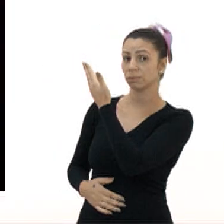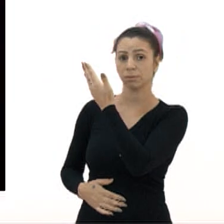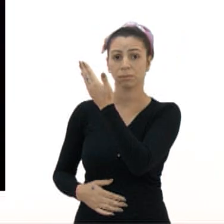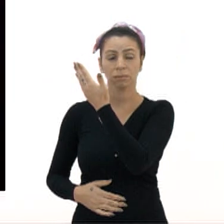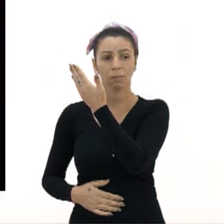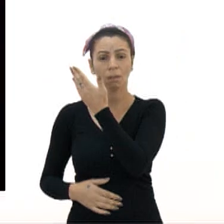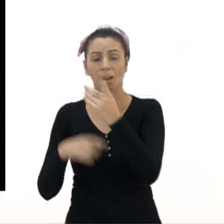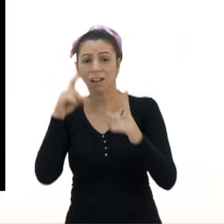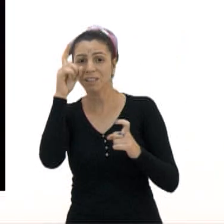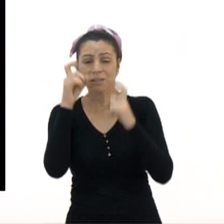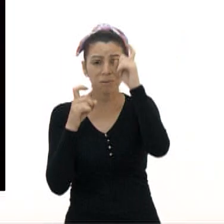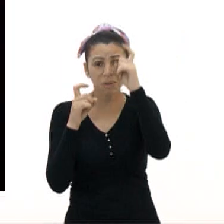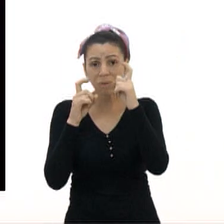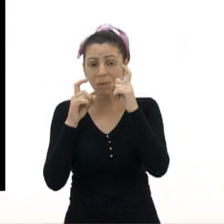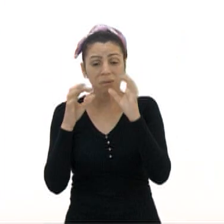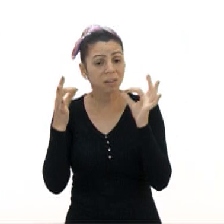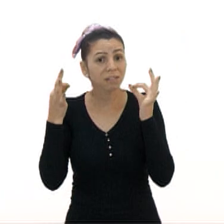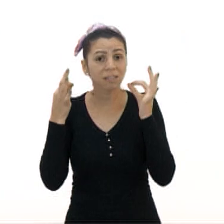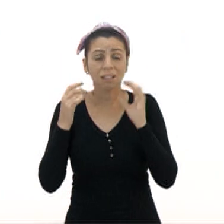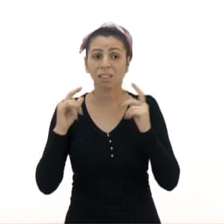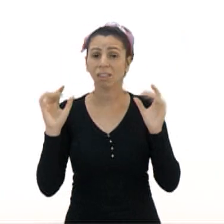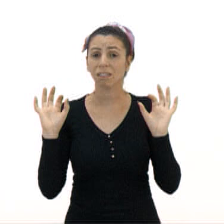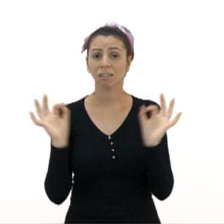Essas expressões não tinham.